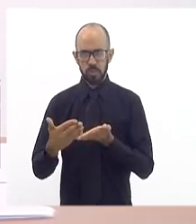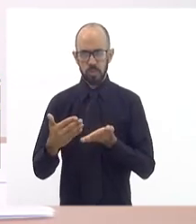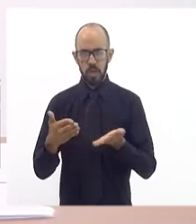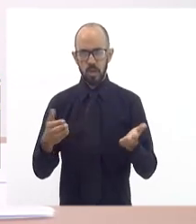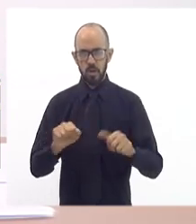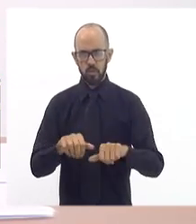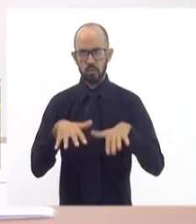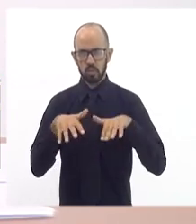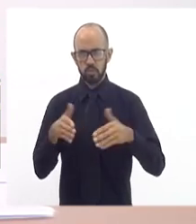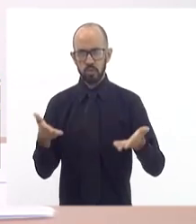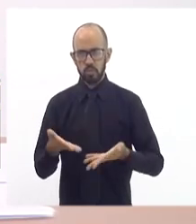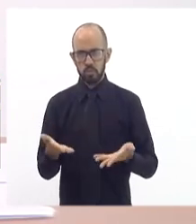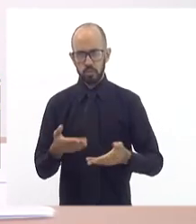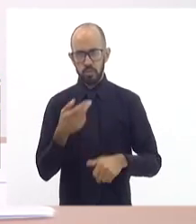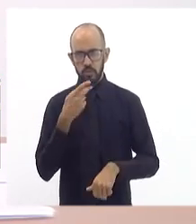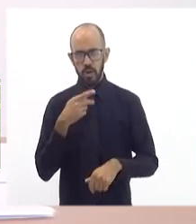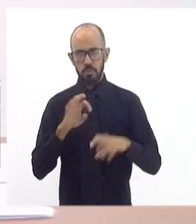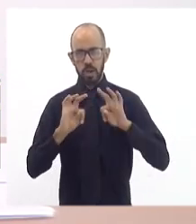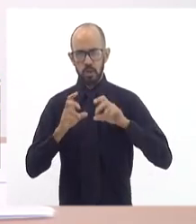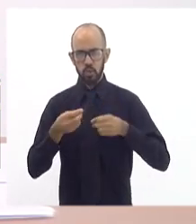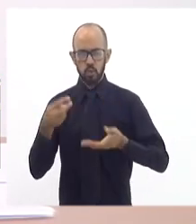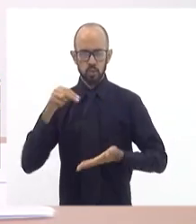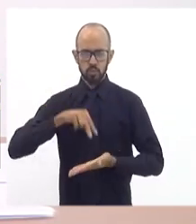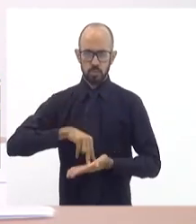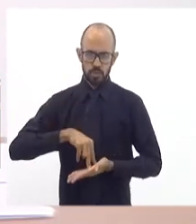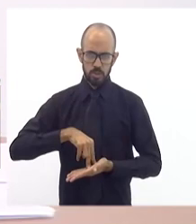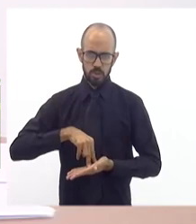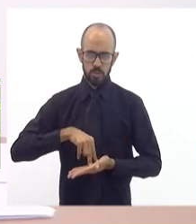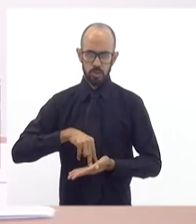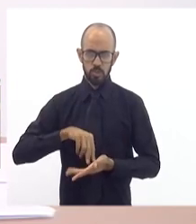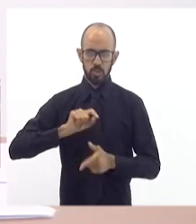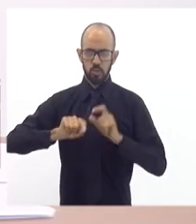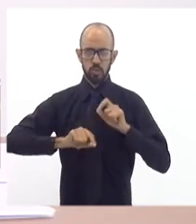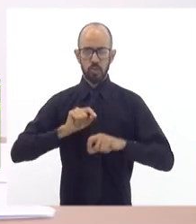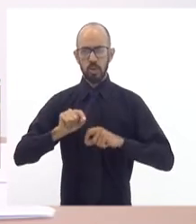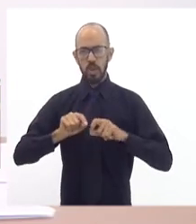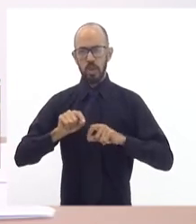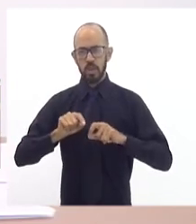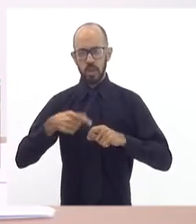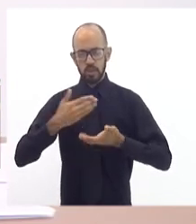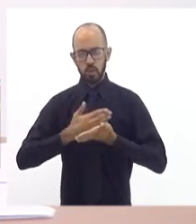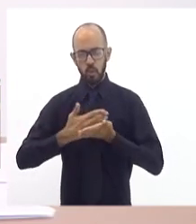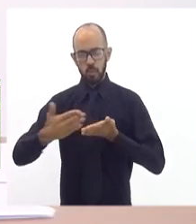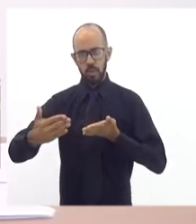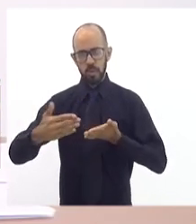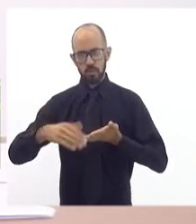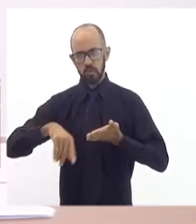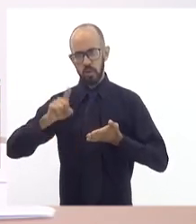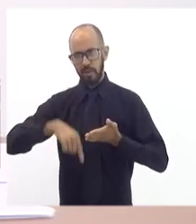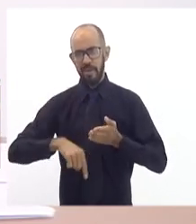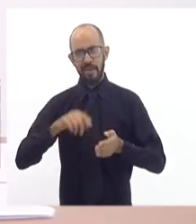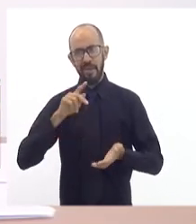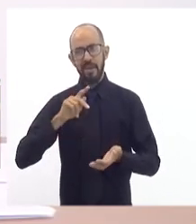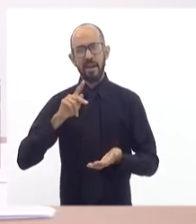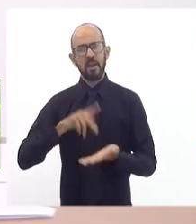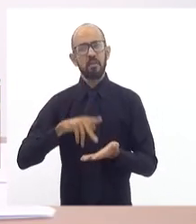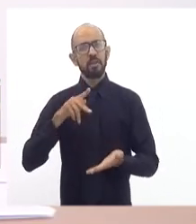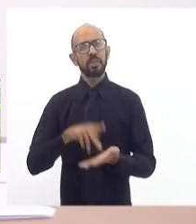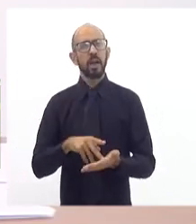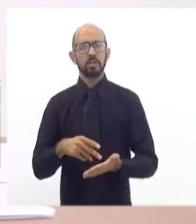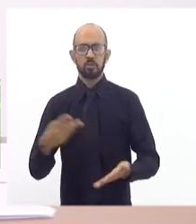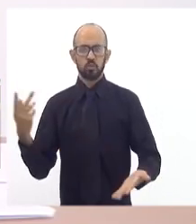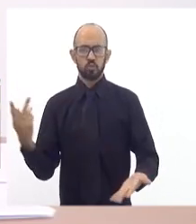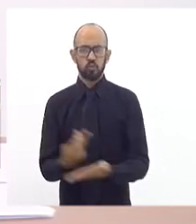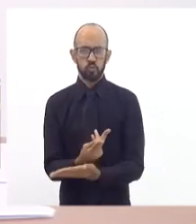hoje e queria dizer a todos os presentes que esse esse Inicial aqui retrata exatamente a verdade dos fatos